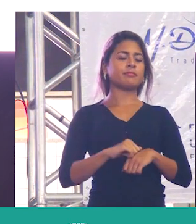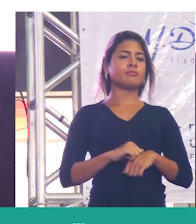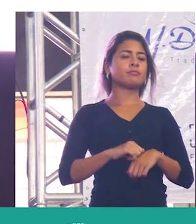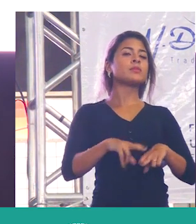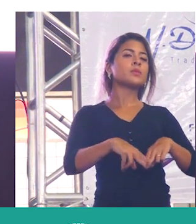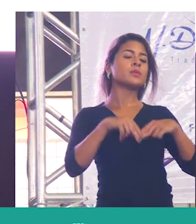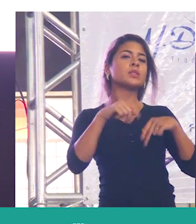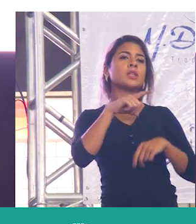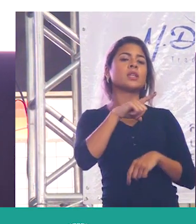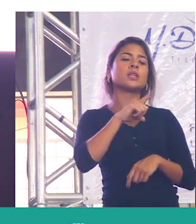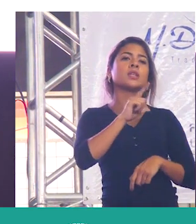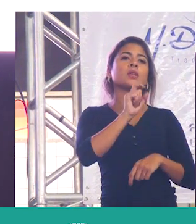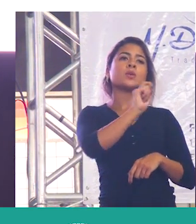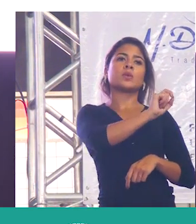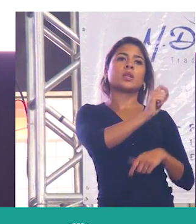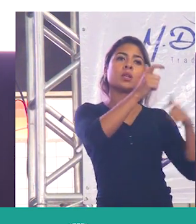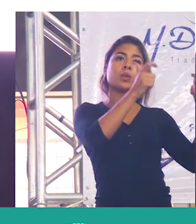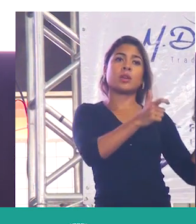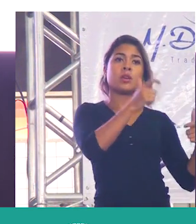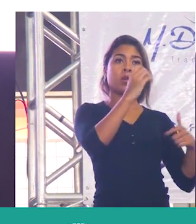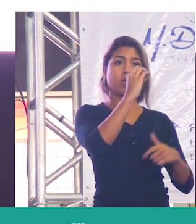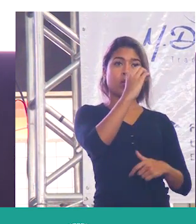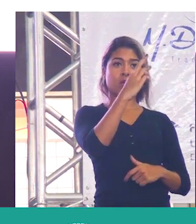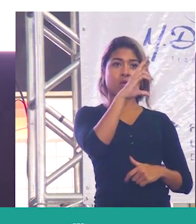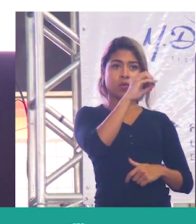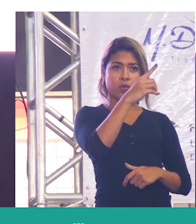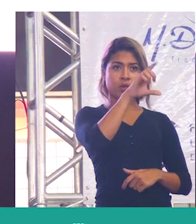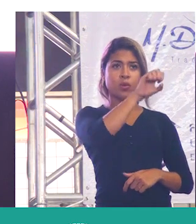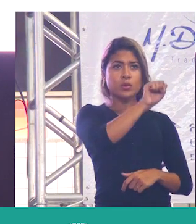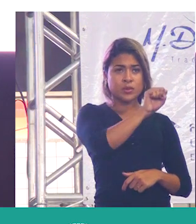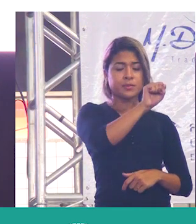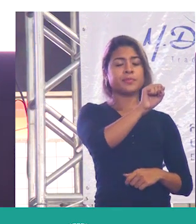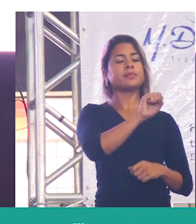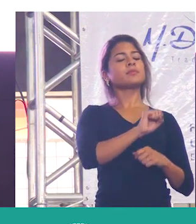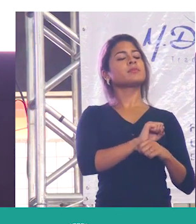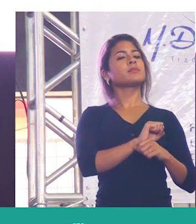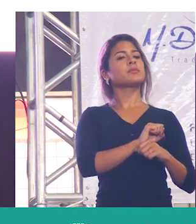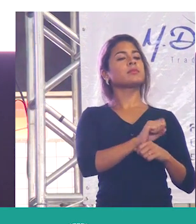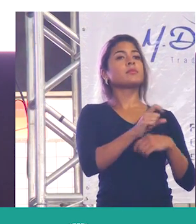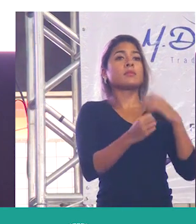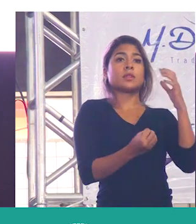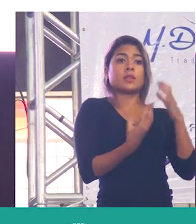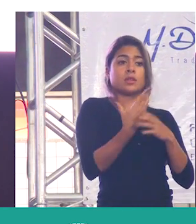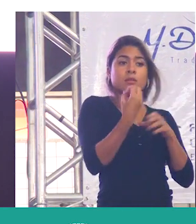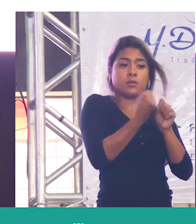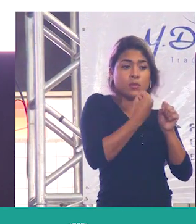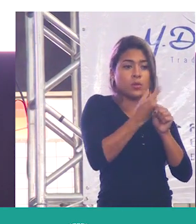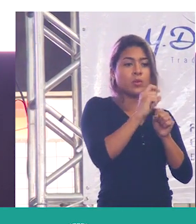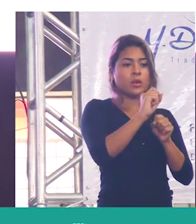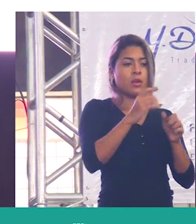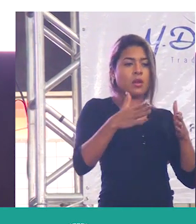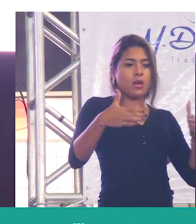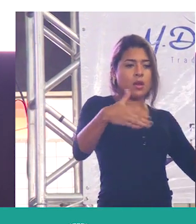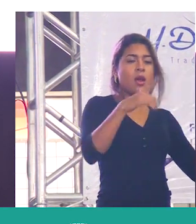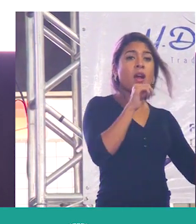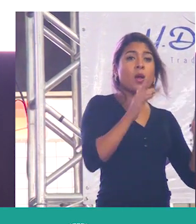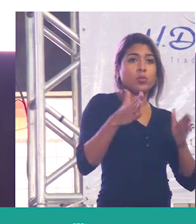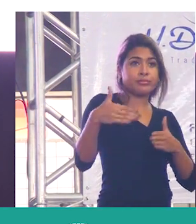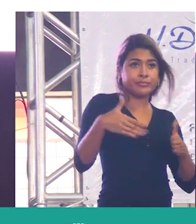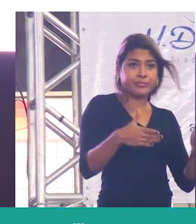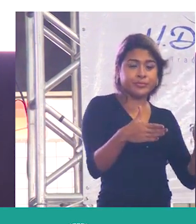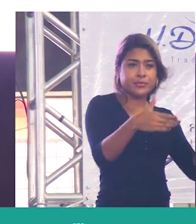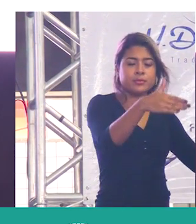Oroz, vai ser criado um açude, por essa época, com recursos da SUDENE, para poder,